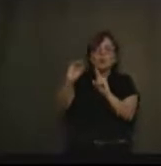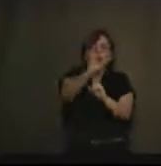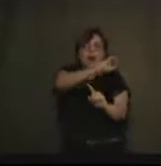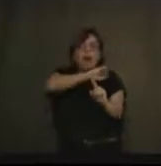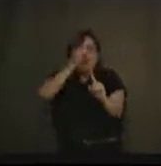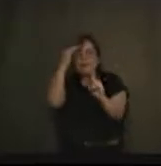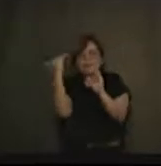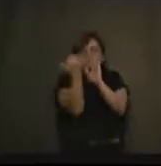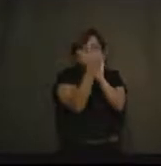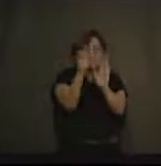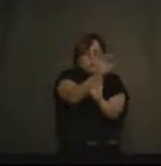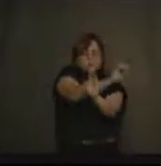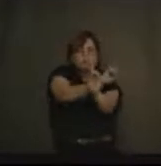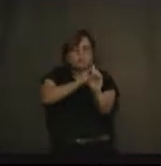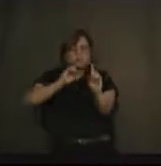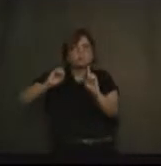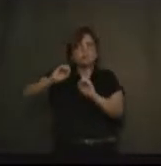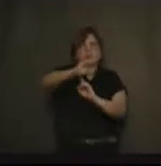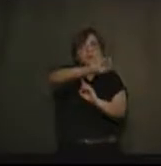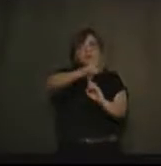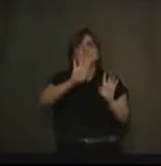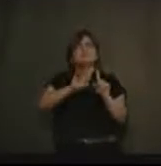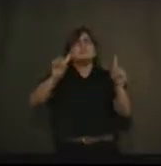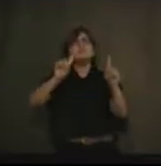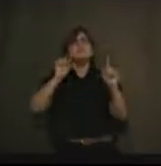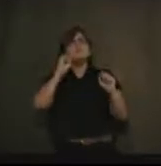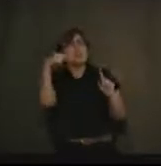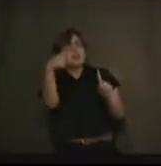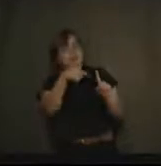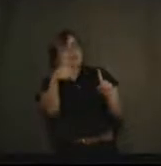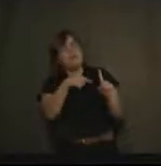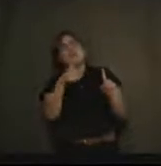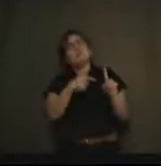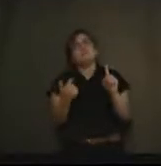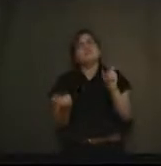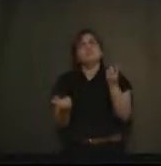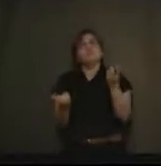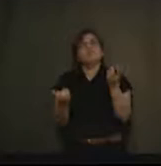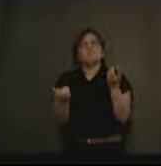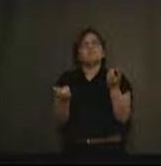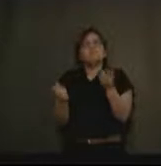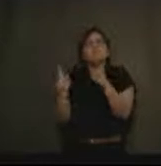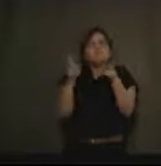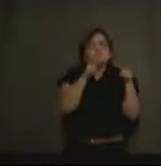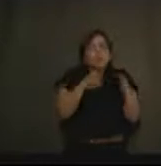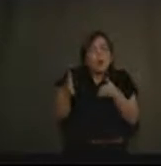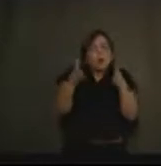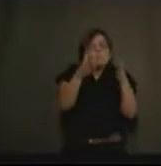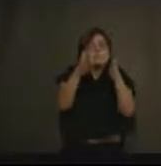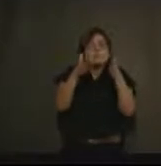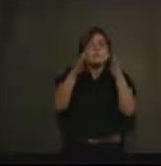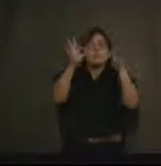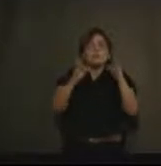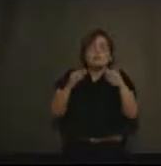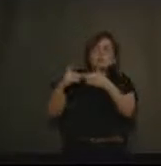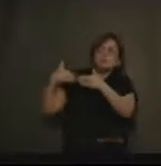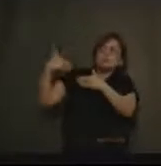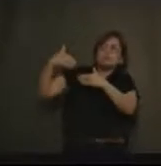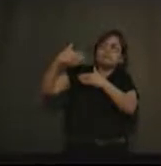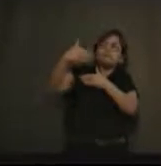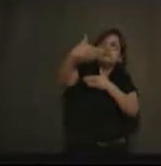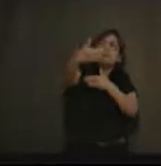kepleriana, será que a acumulação desses efeitos, dessas perturbações ao longo do tempo vai